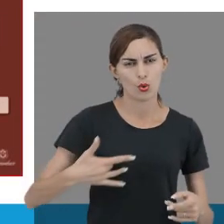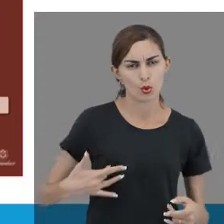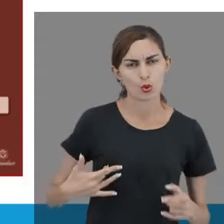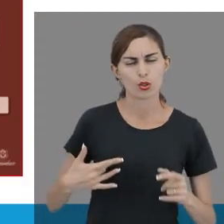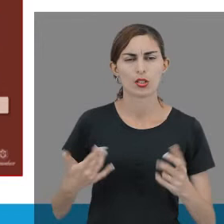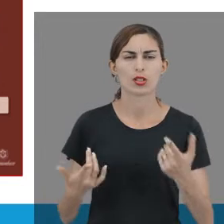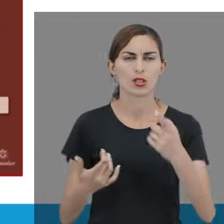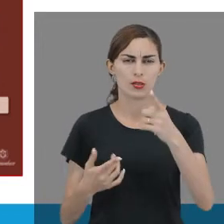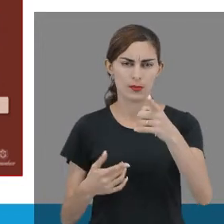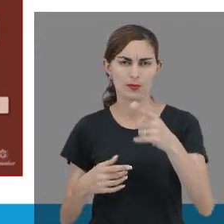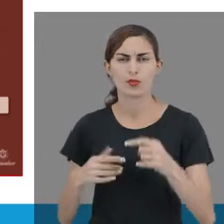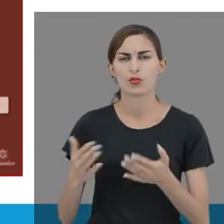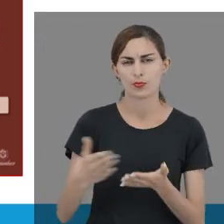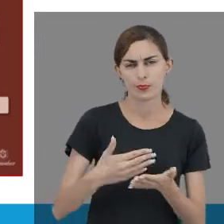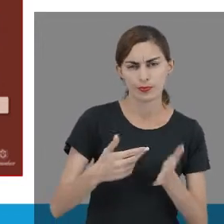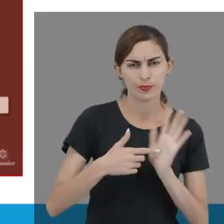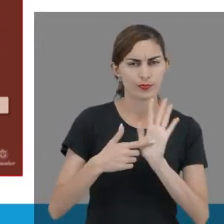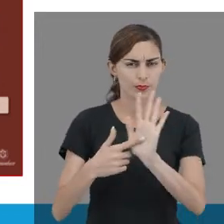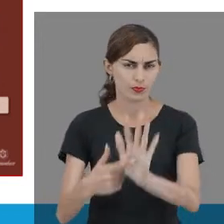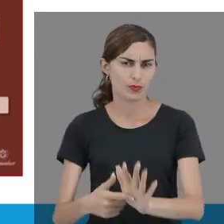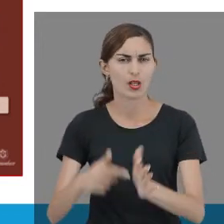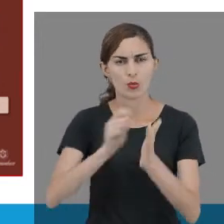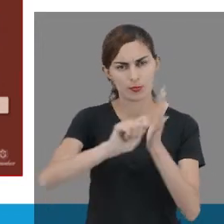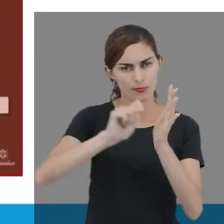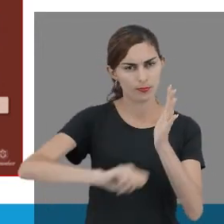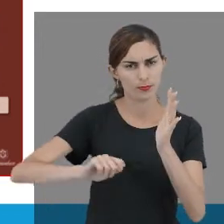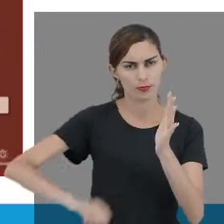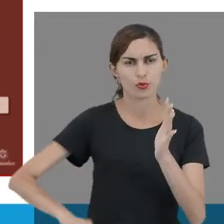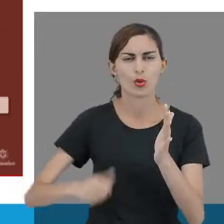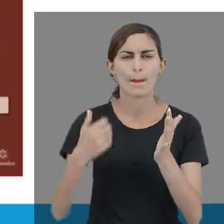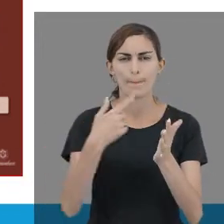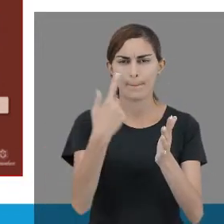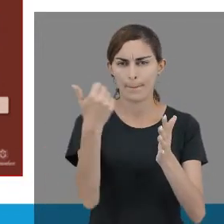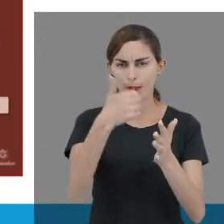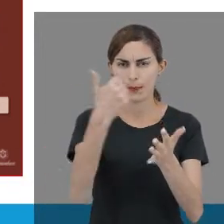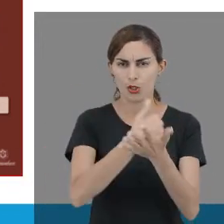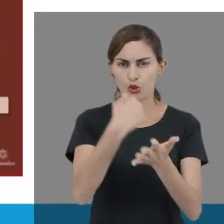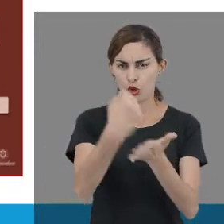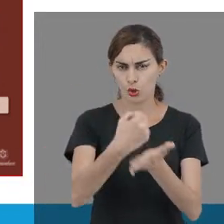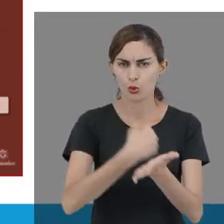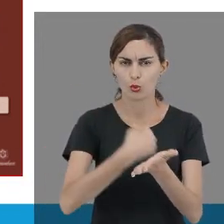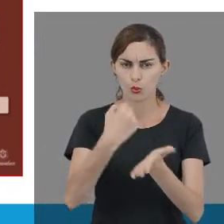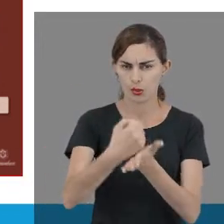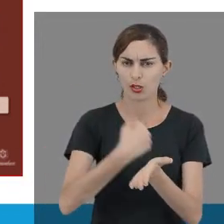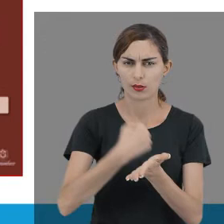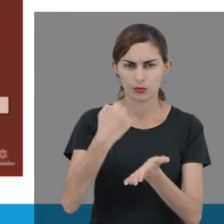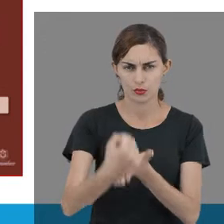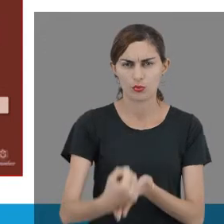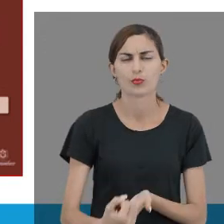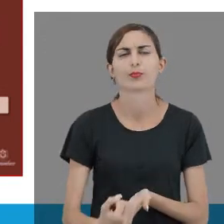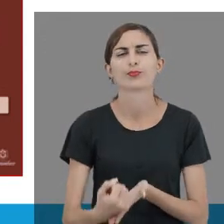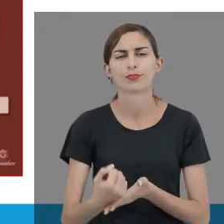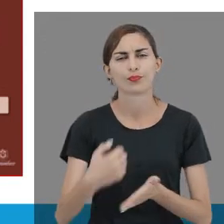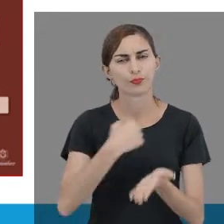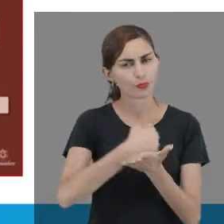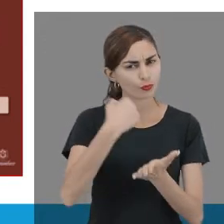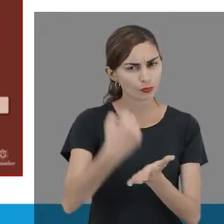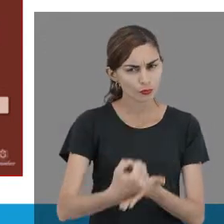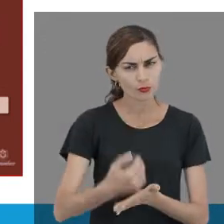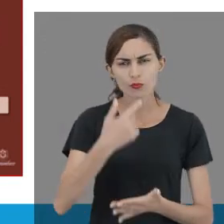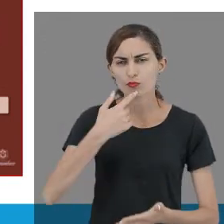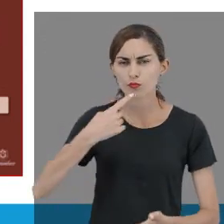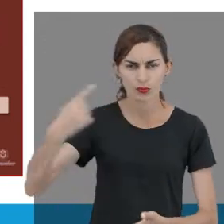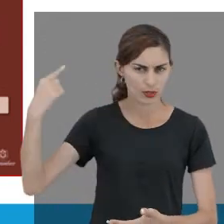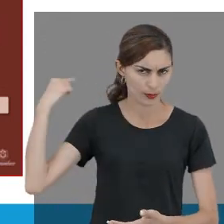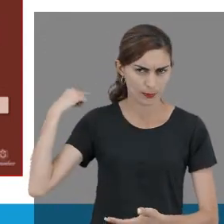Organização Pan-Americana de Saúde. Pernambuco foi um dos coautores dos primeiros documentos da Organização Pan-Americana de Saúde. E o documento mais